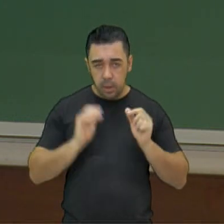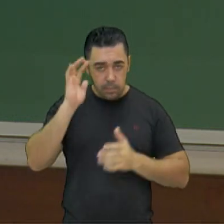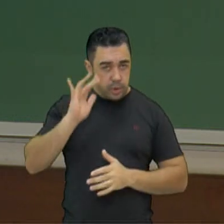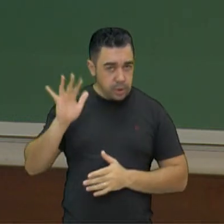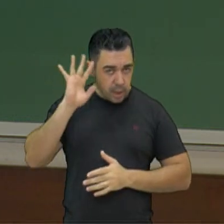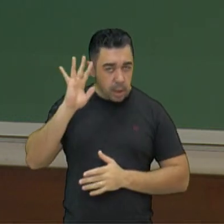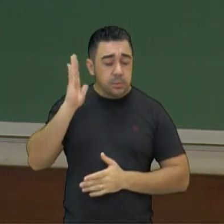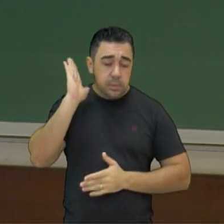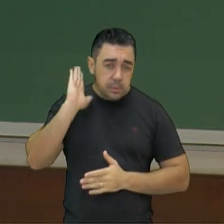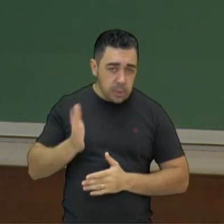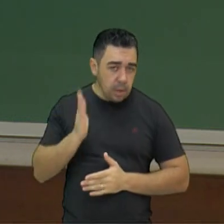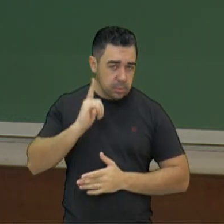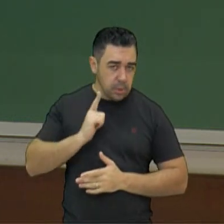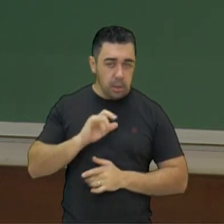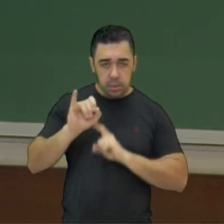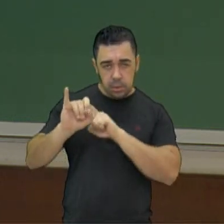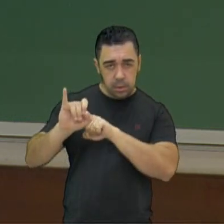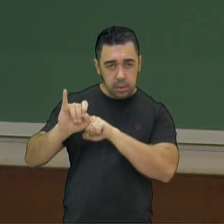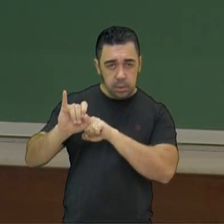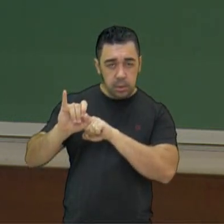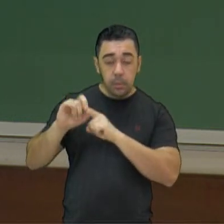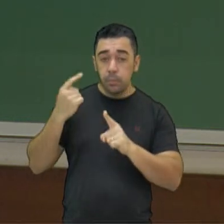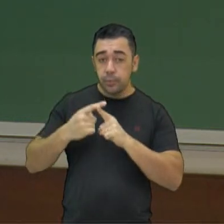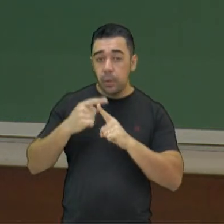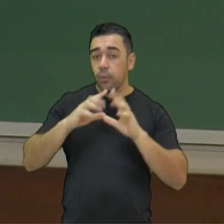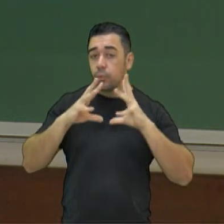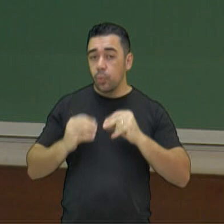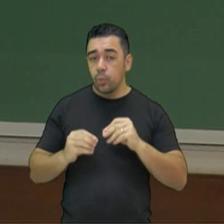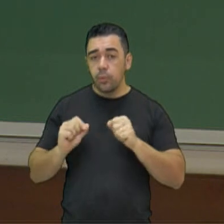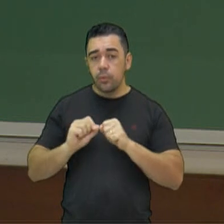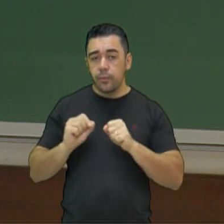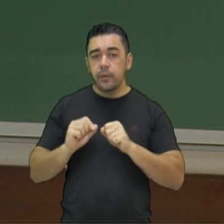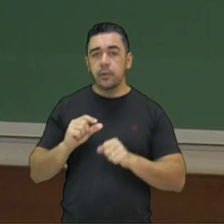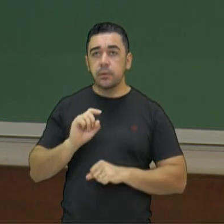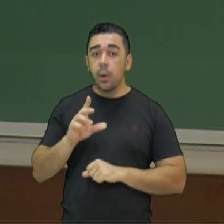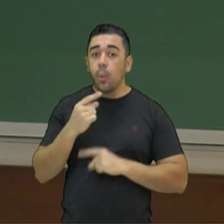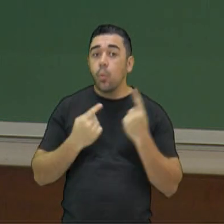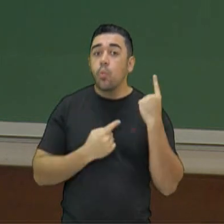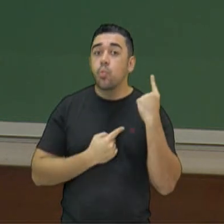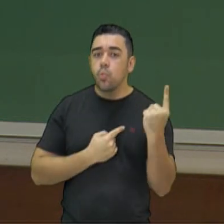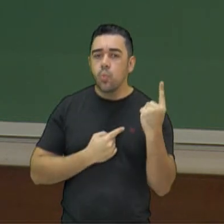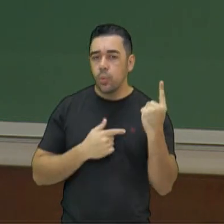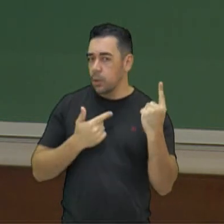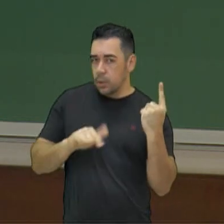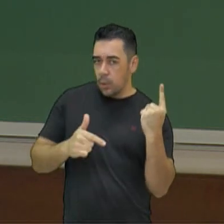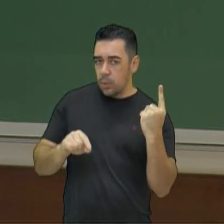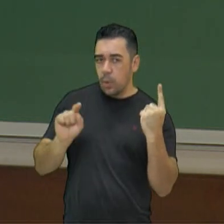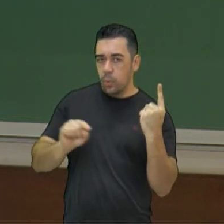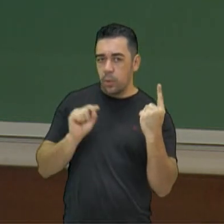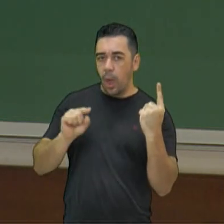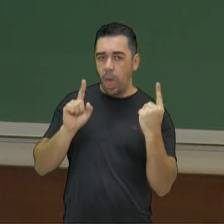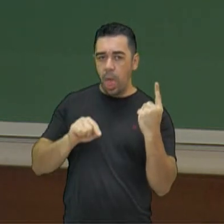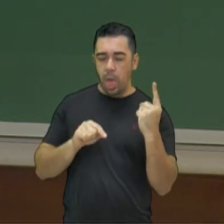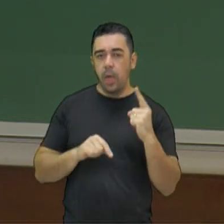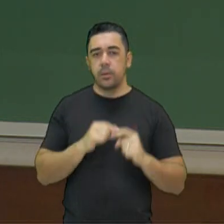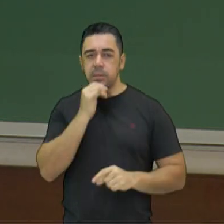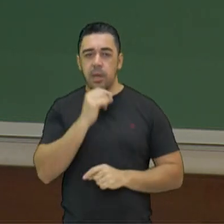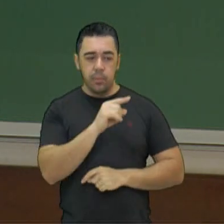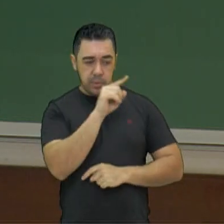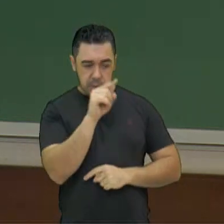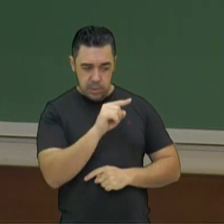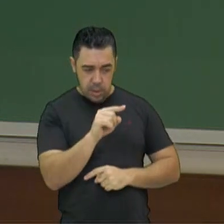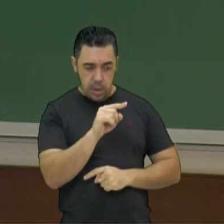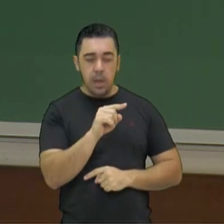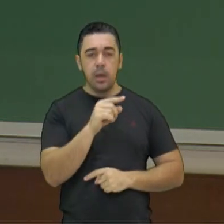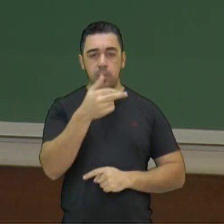imaginária. A gente sabe, porque de todos que a gente fez até agora, só tem um modelinho que não tem parte imaginária, que foi